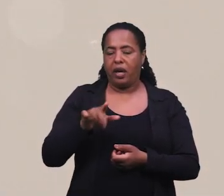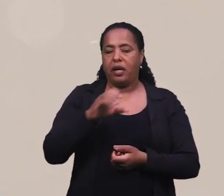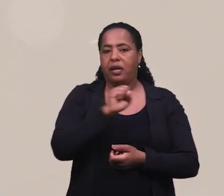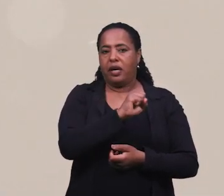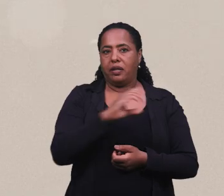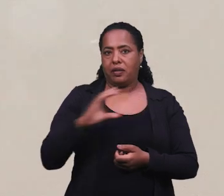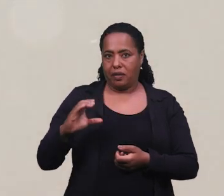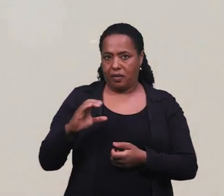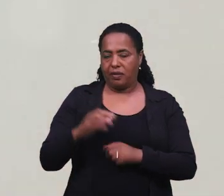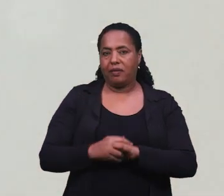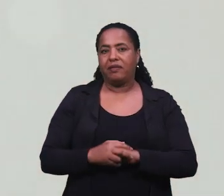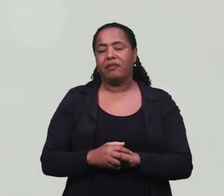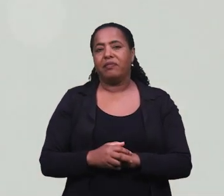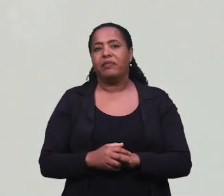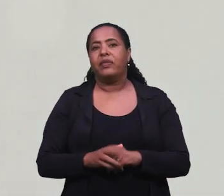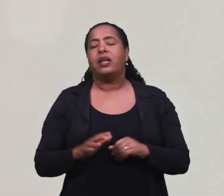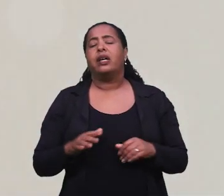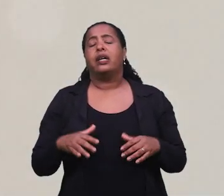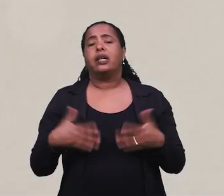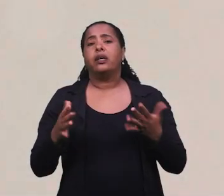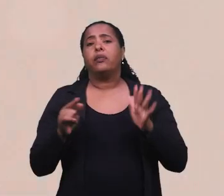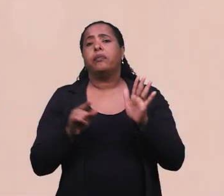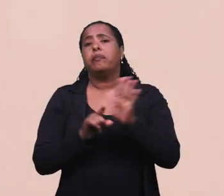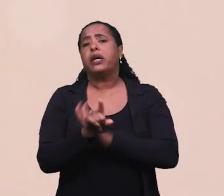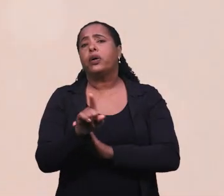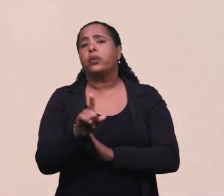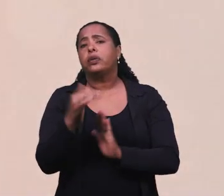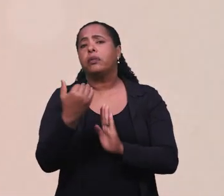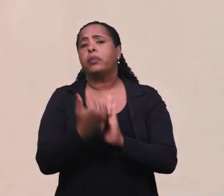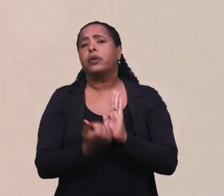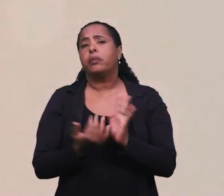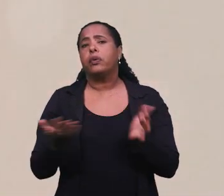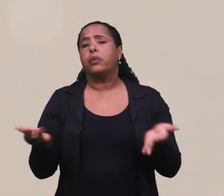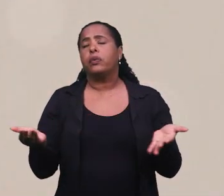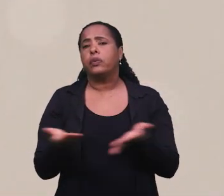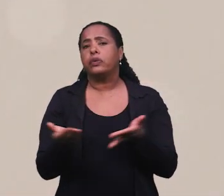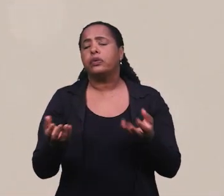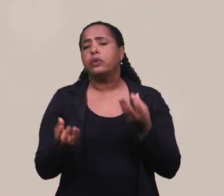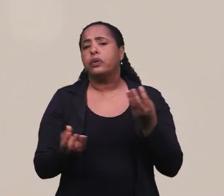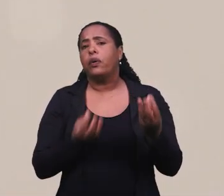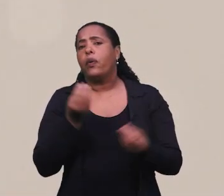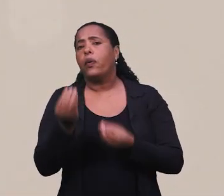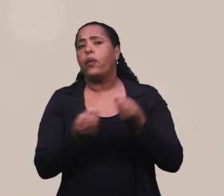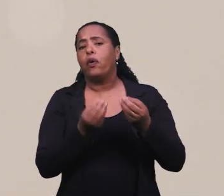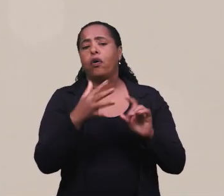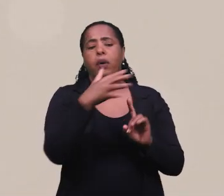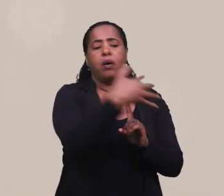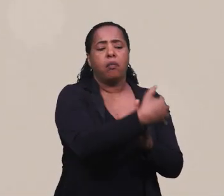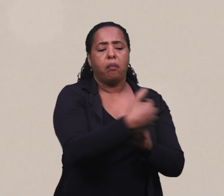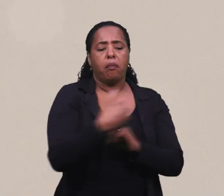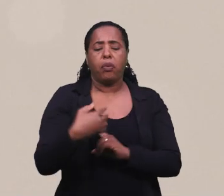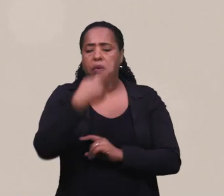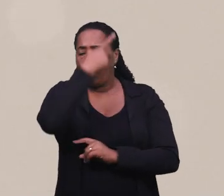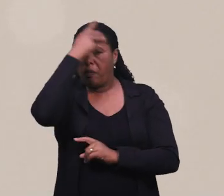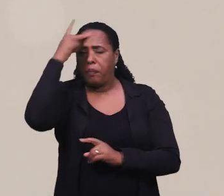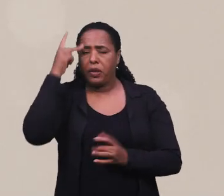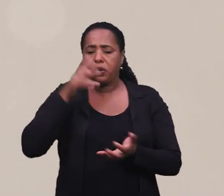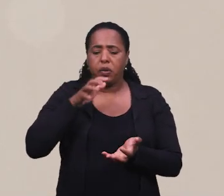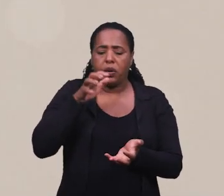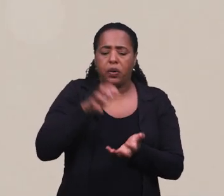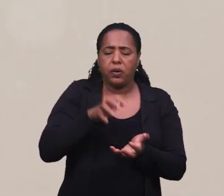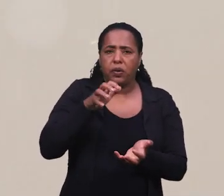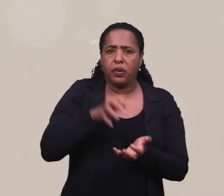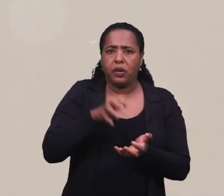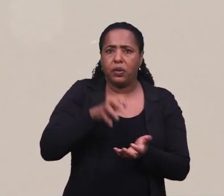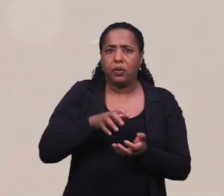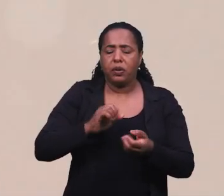ao seminário. Onde que essa pessoa vai pernoitar no Manaim, por exemplo? Onde é que ele vai pernoitar? Como que é a cama dele, o